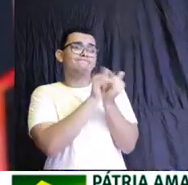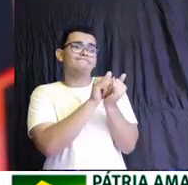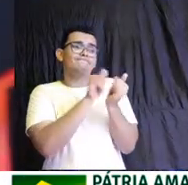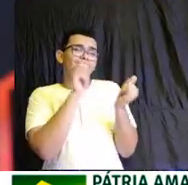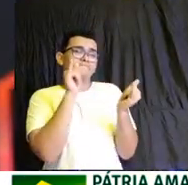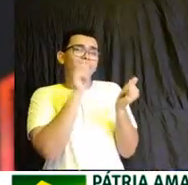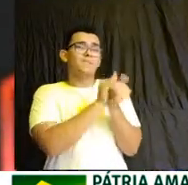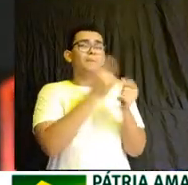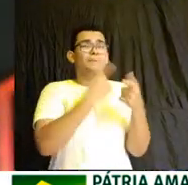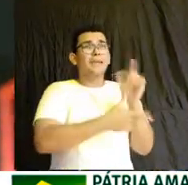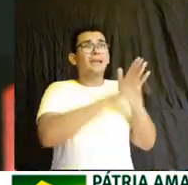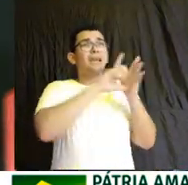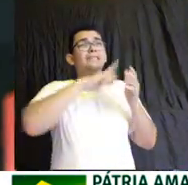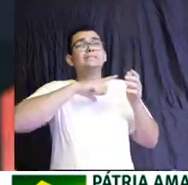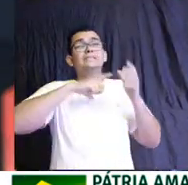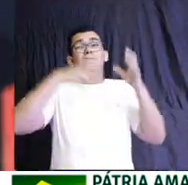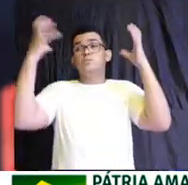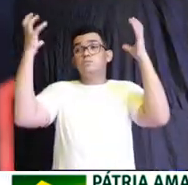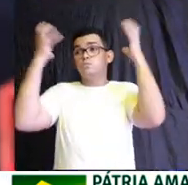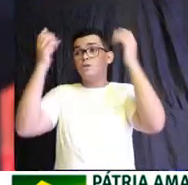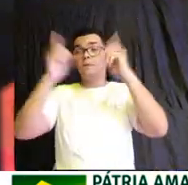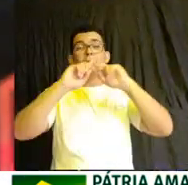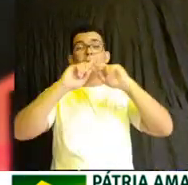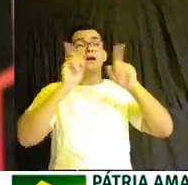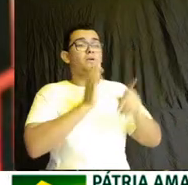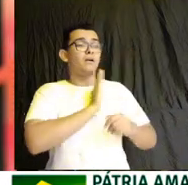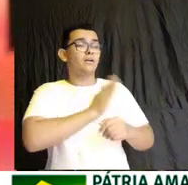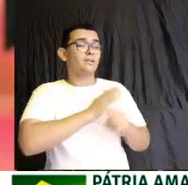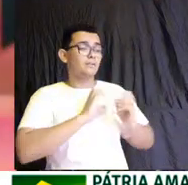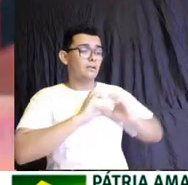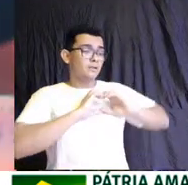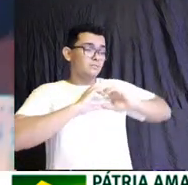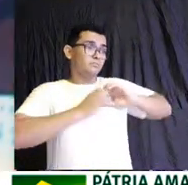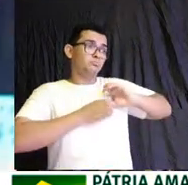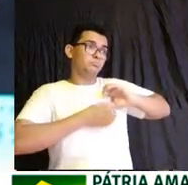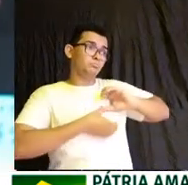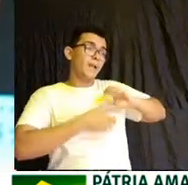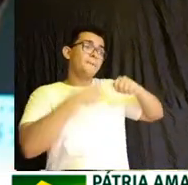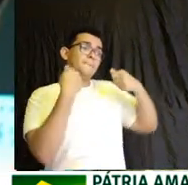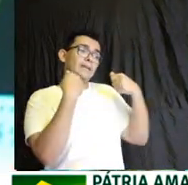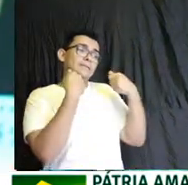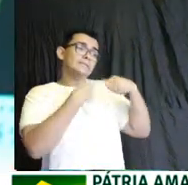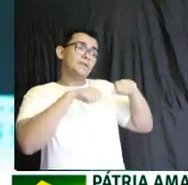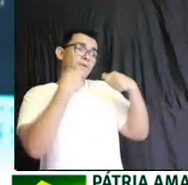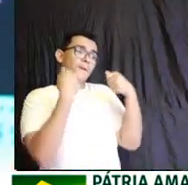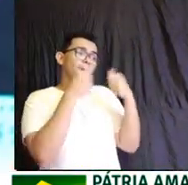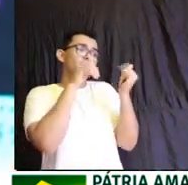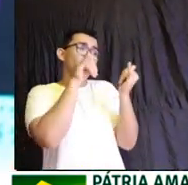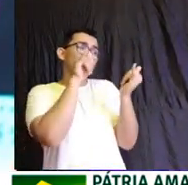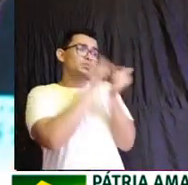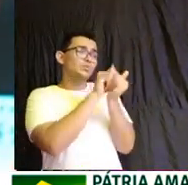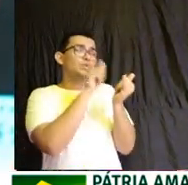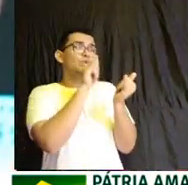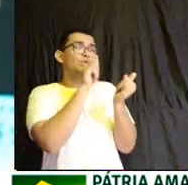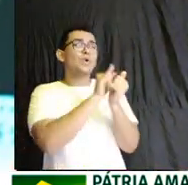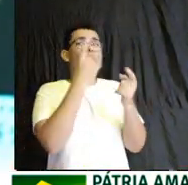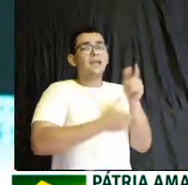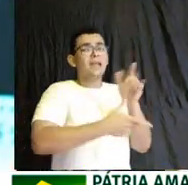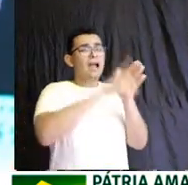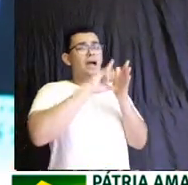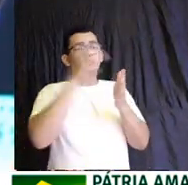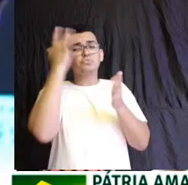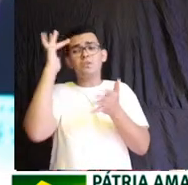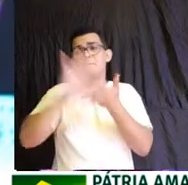mão. Desejo pegando fogo, sem saber direito a hora, nem o que fazer. Eu não encontro